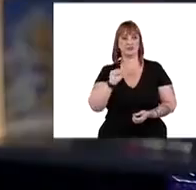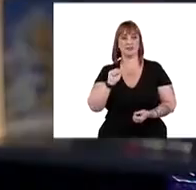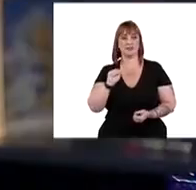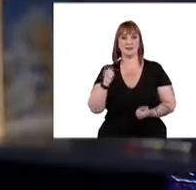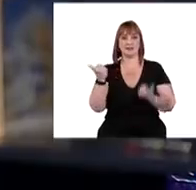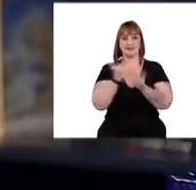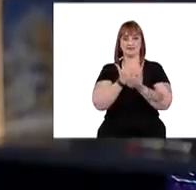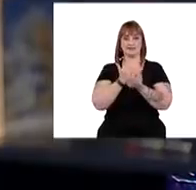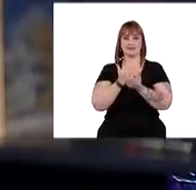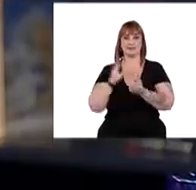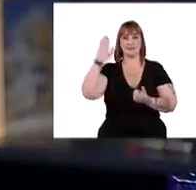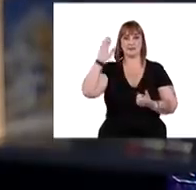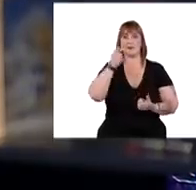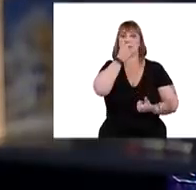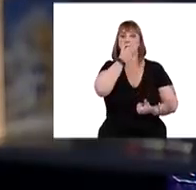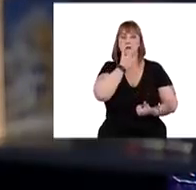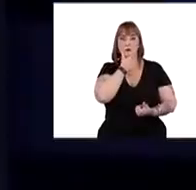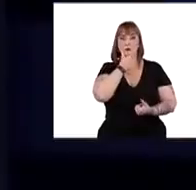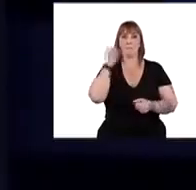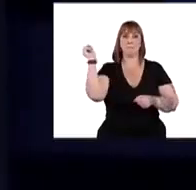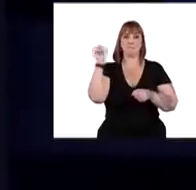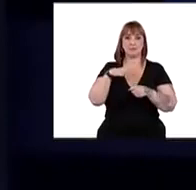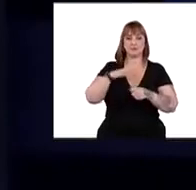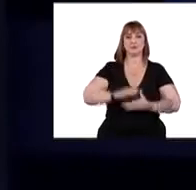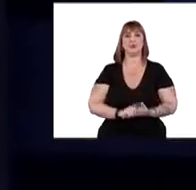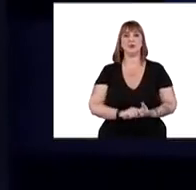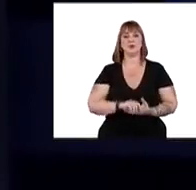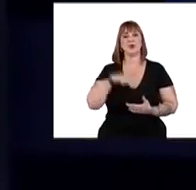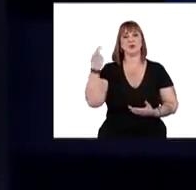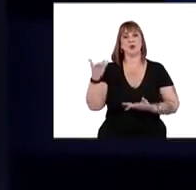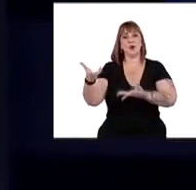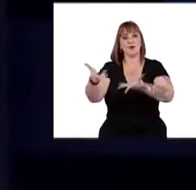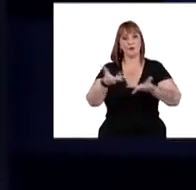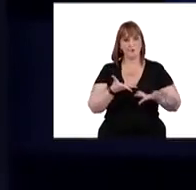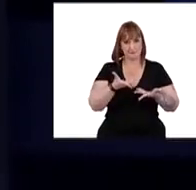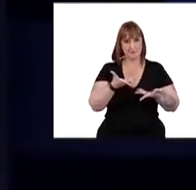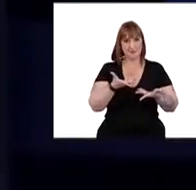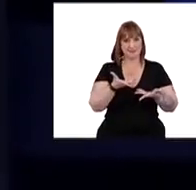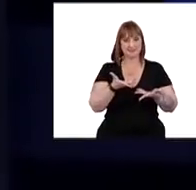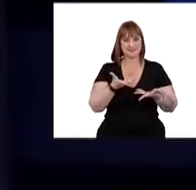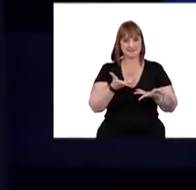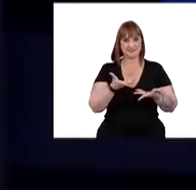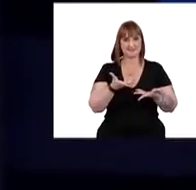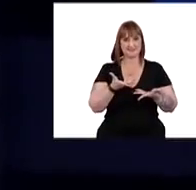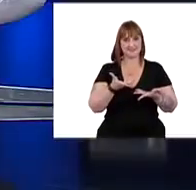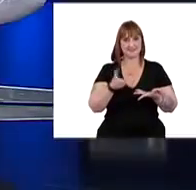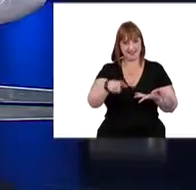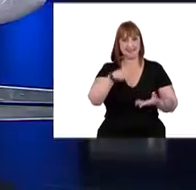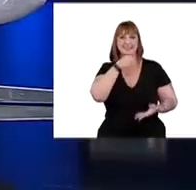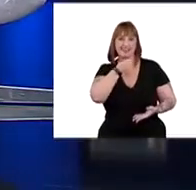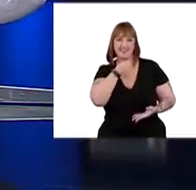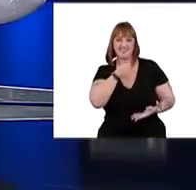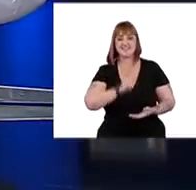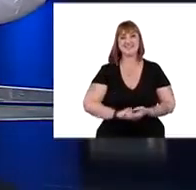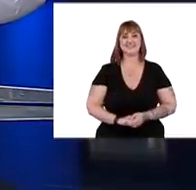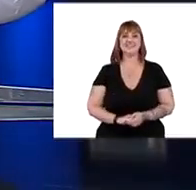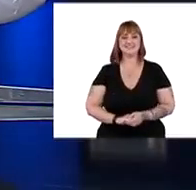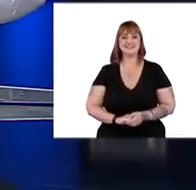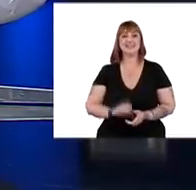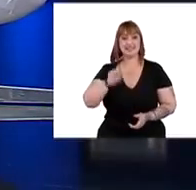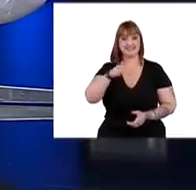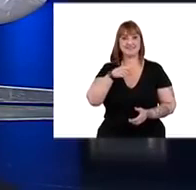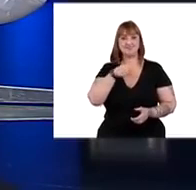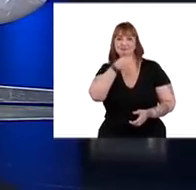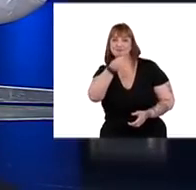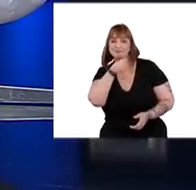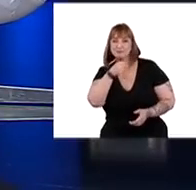vice-presidente na chapa Guilherme Boulos, do PSOL, foi a nossa convidada nessa entrevista, né, Mauro? Nessa sabatina